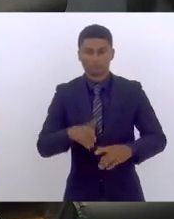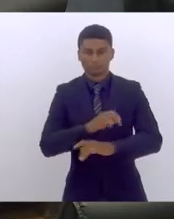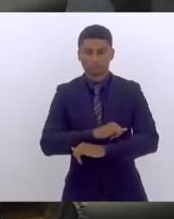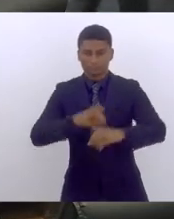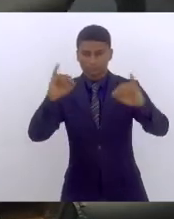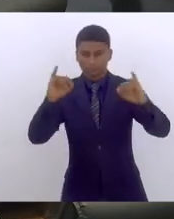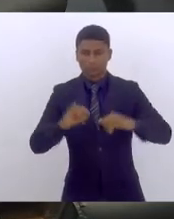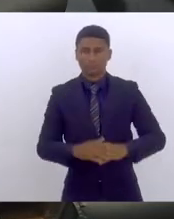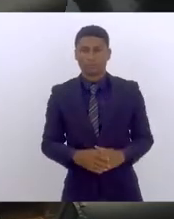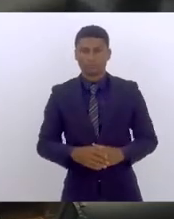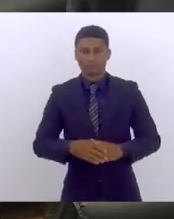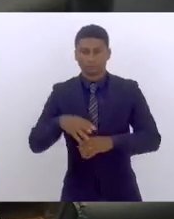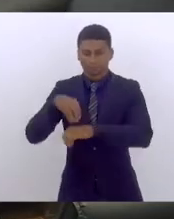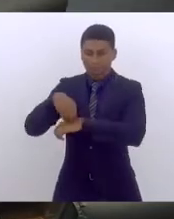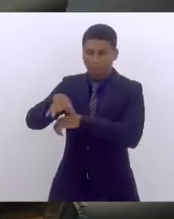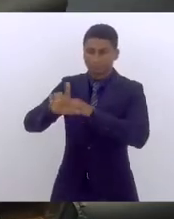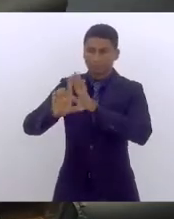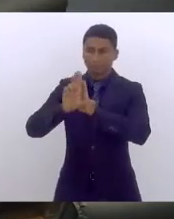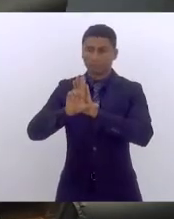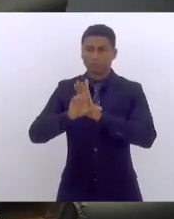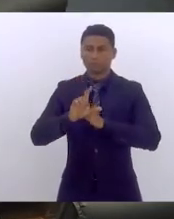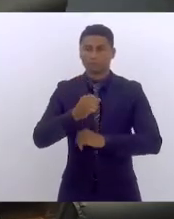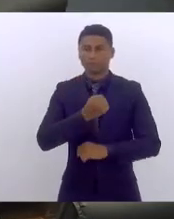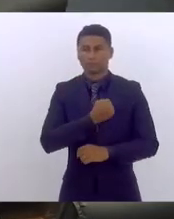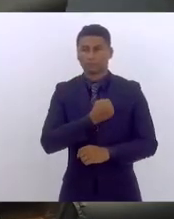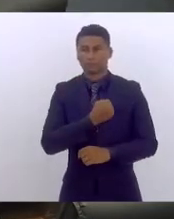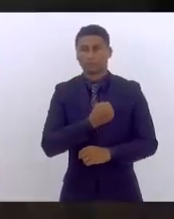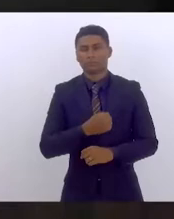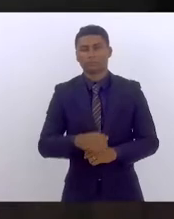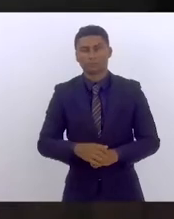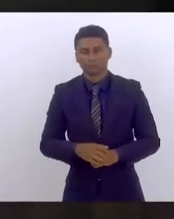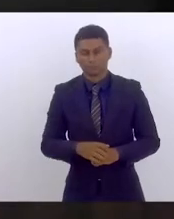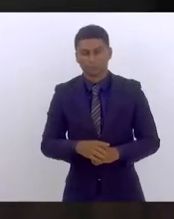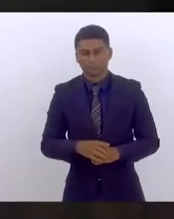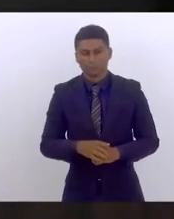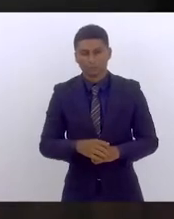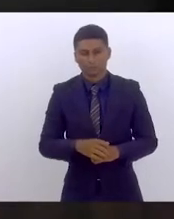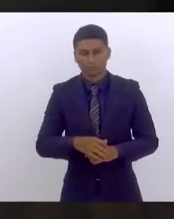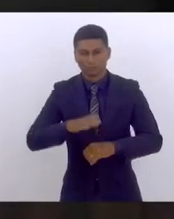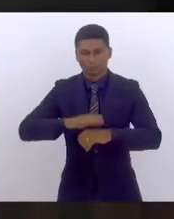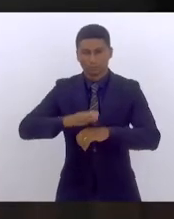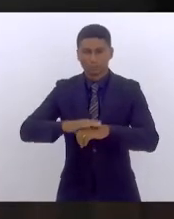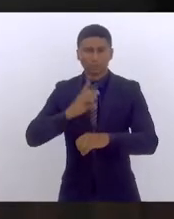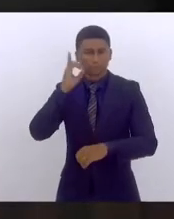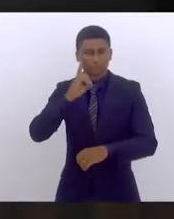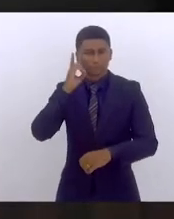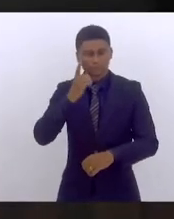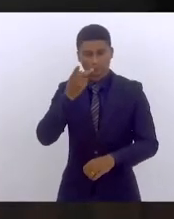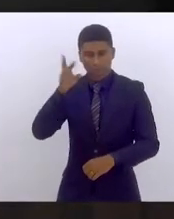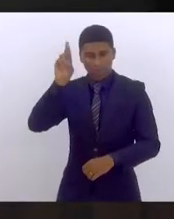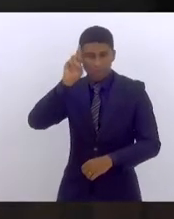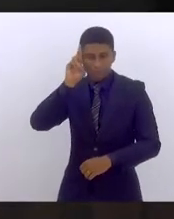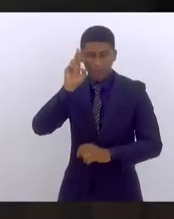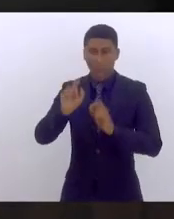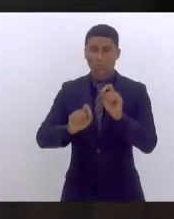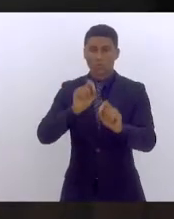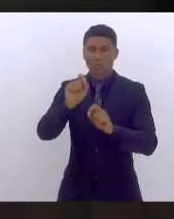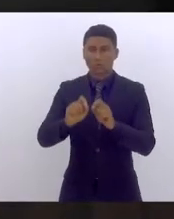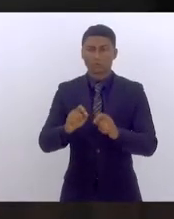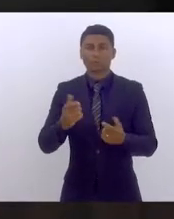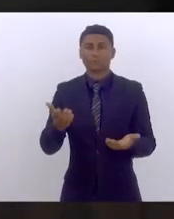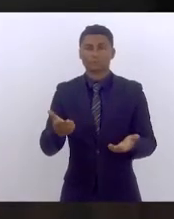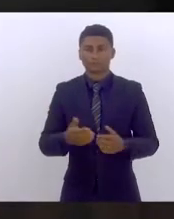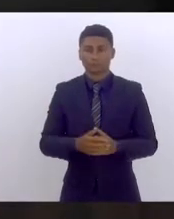Anuncio. Indicação legislativa número 591 de 2022, de autoria do deputado Ozeberg Reis, que solicita o